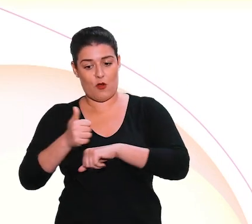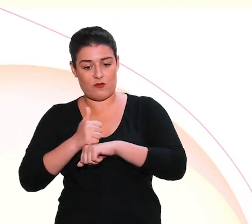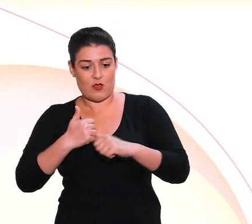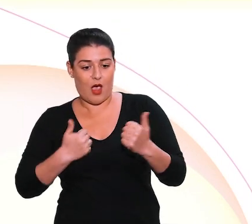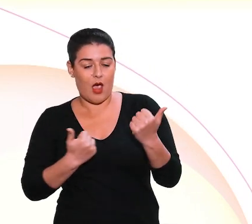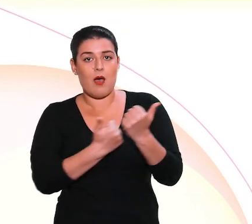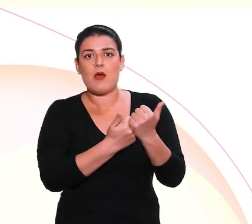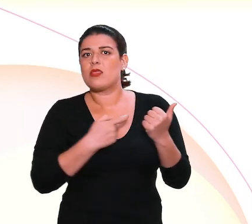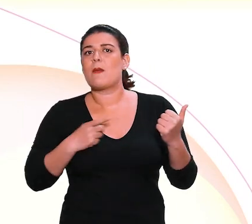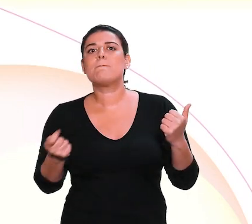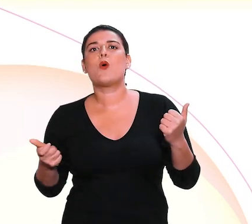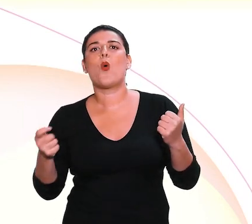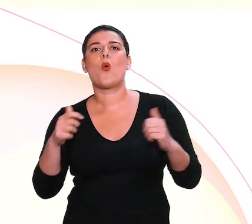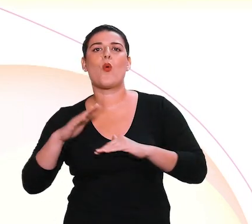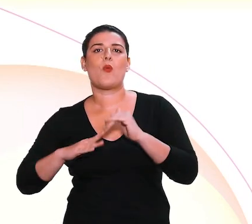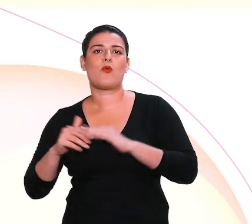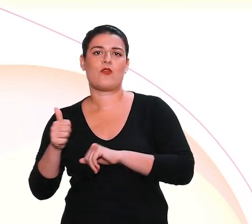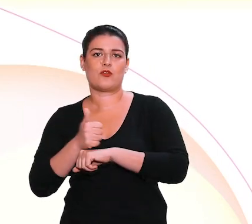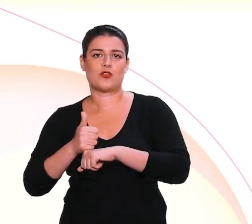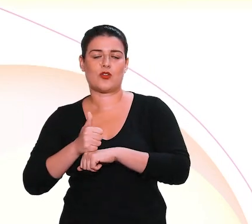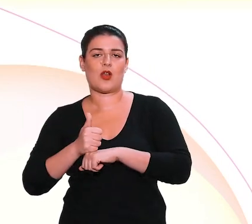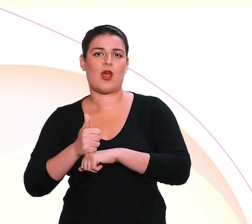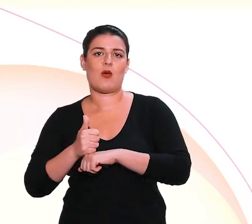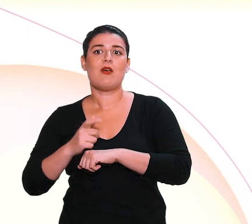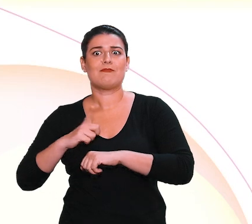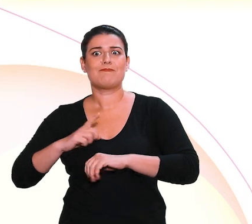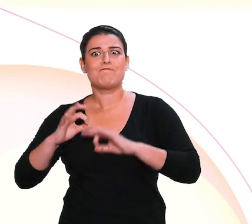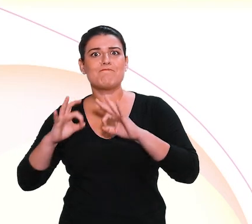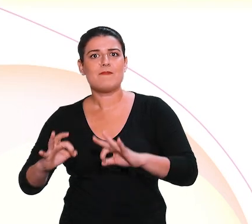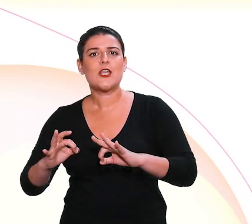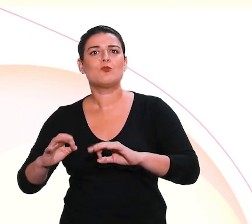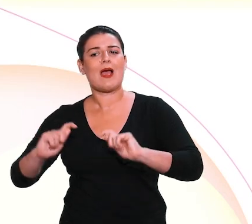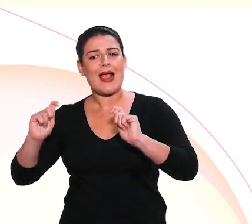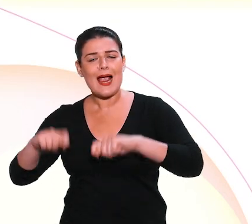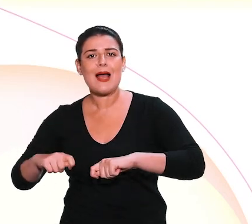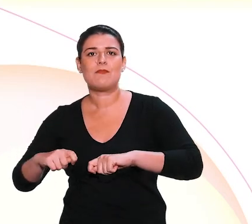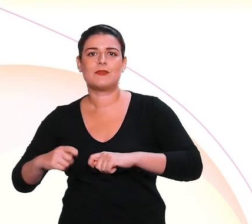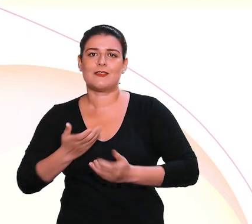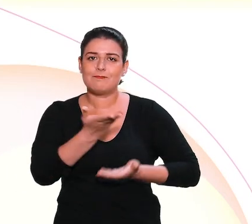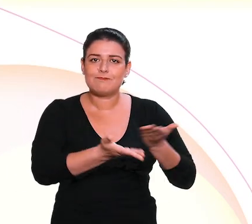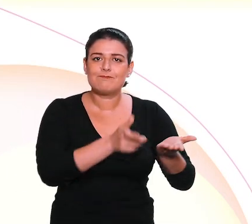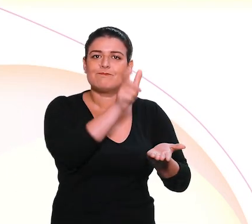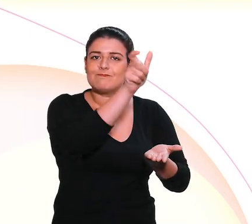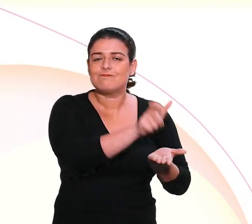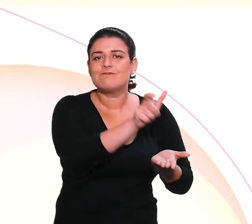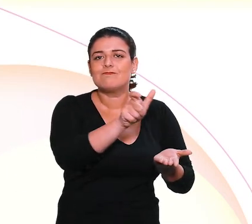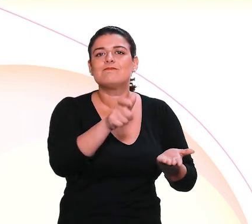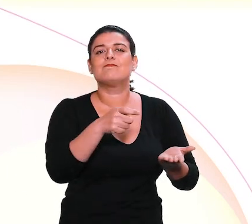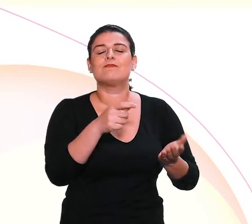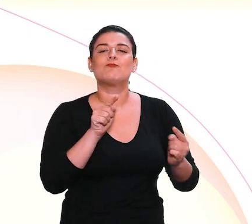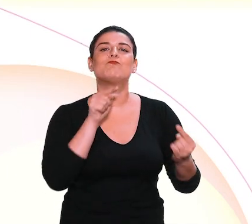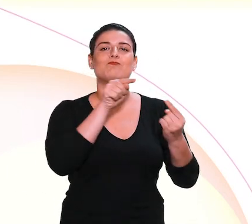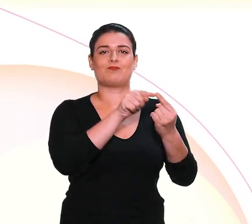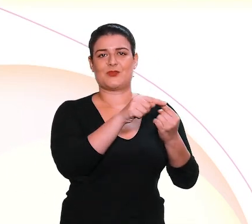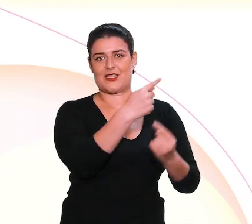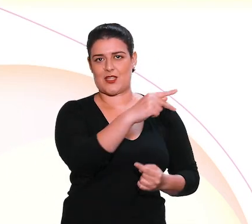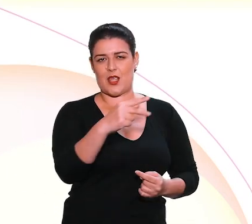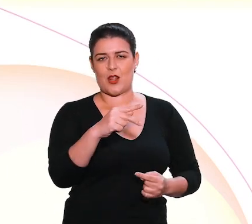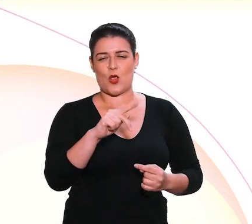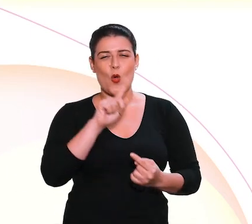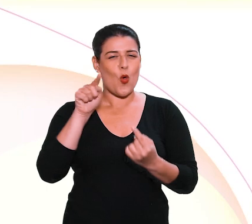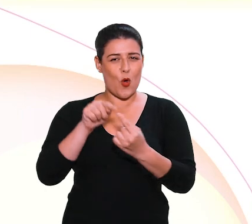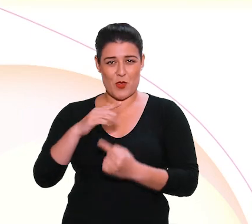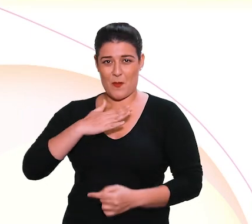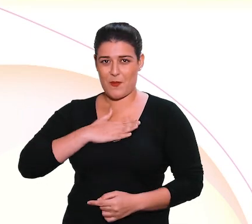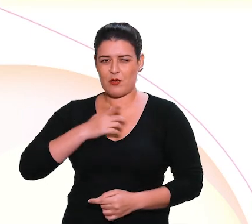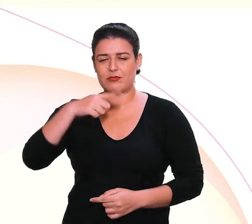poucos profissionais que temos a capacidade real de atendê-los como eles devem ser atendidos. A minha intenção é sensibilizá-los